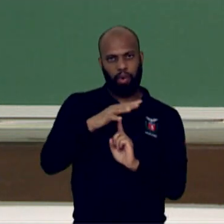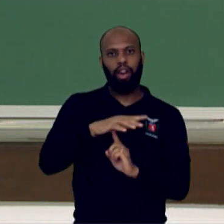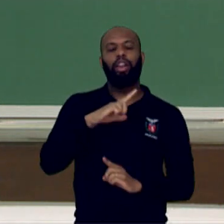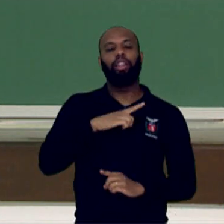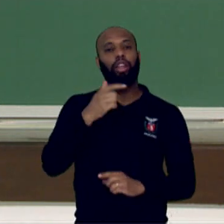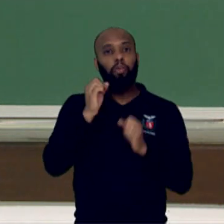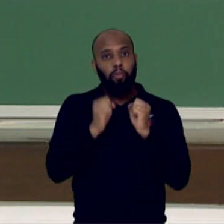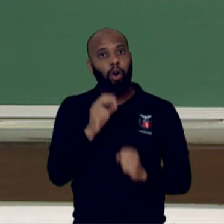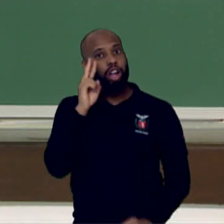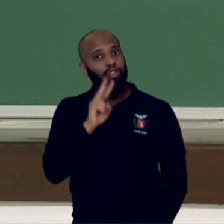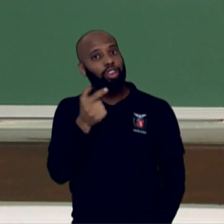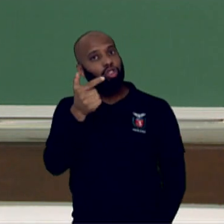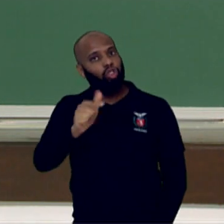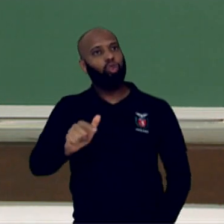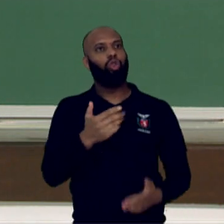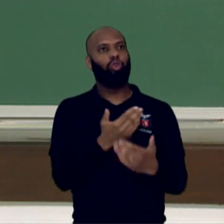ok?